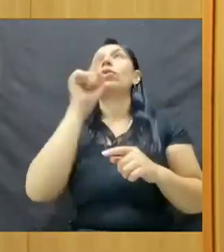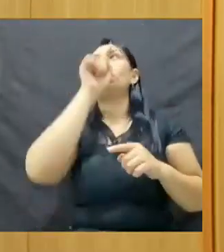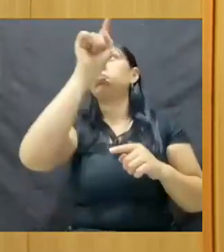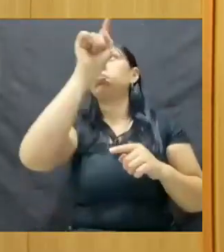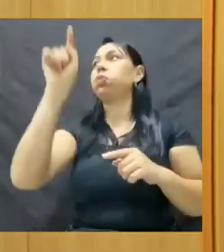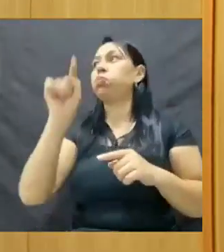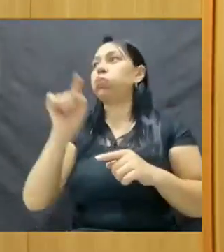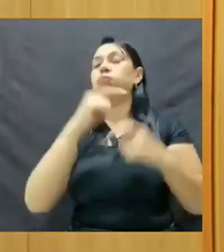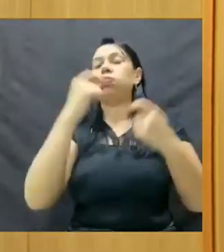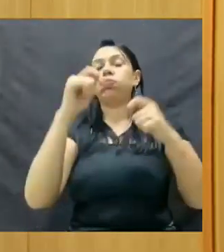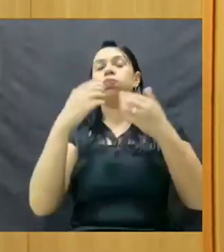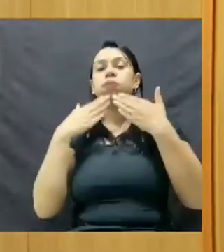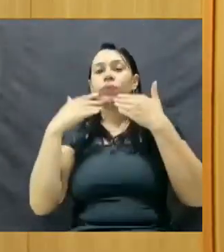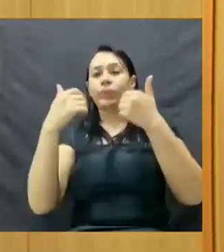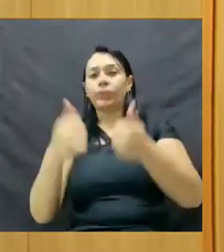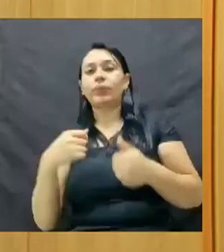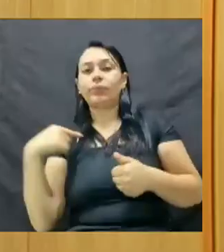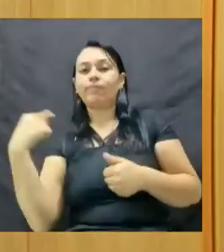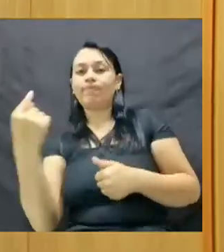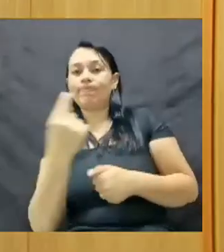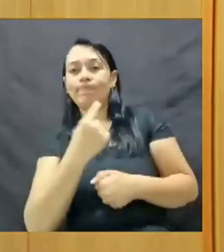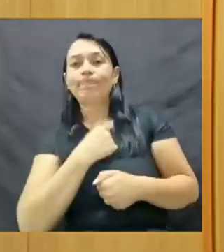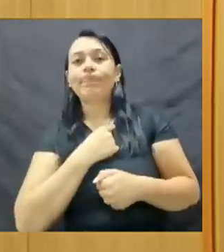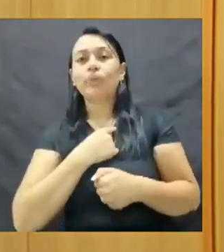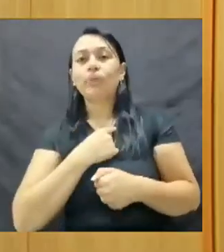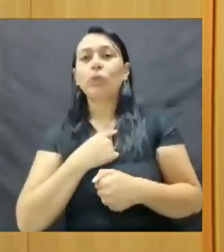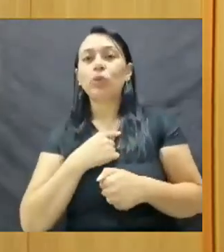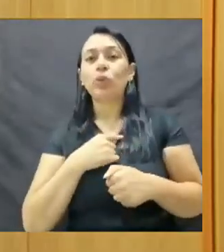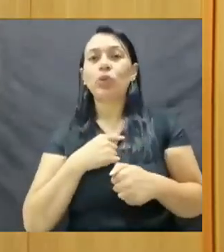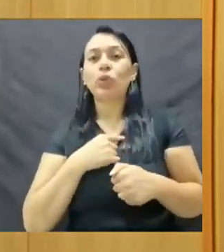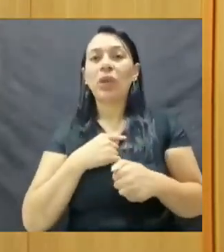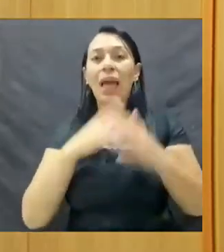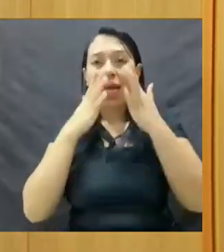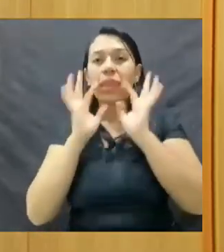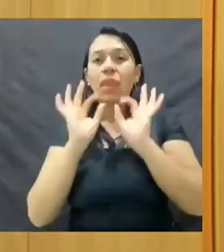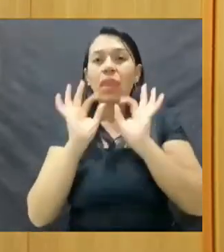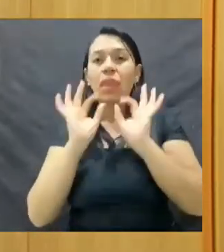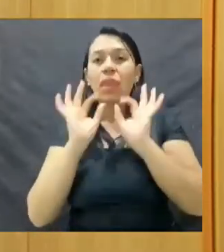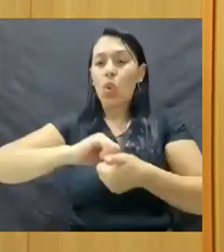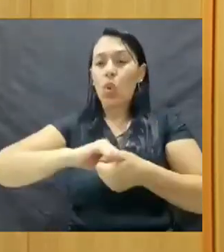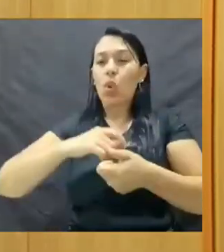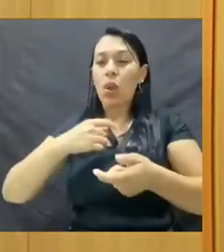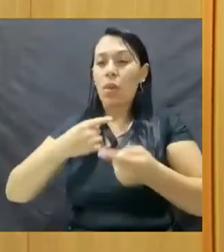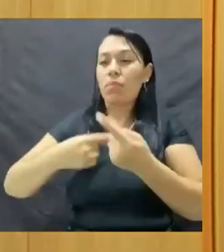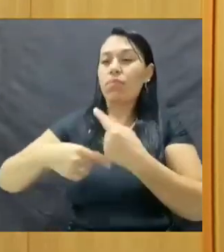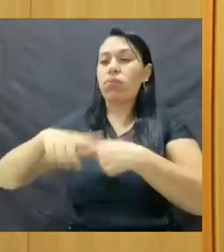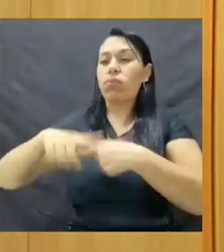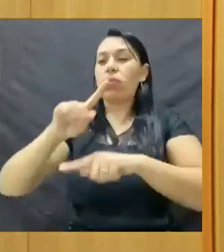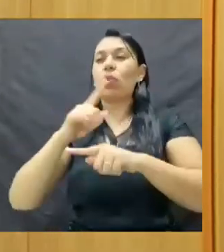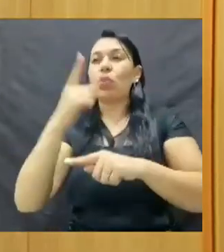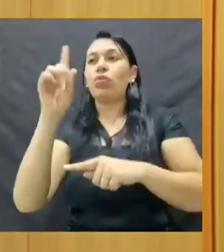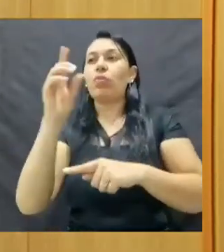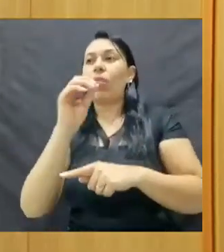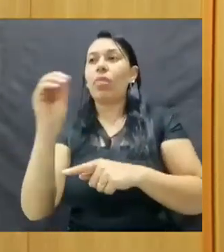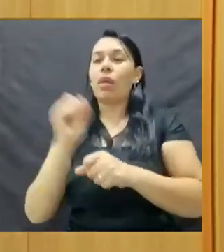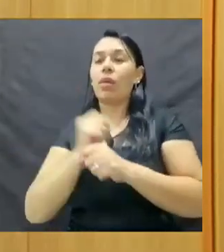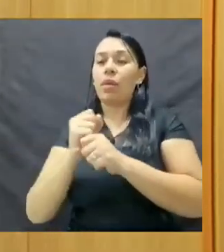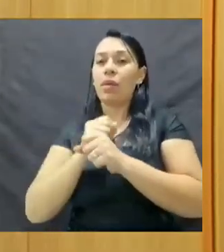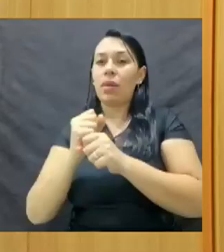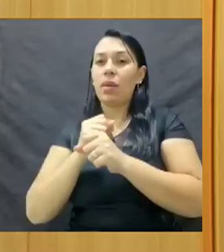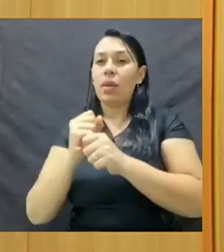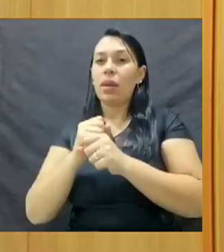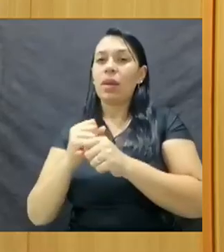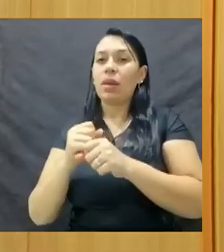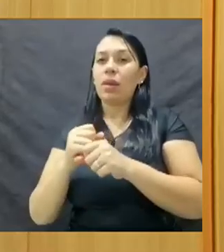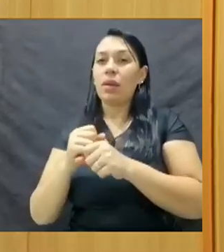gente preza muito por isso, sabe? Acho que nós evoluímos muito nesses últimos 10 anos. Se teve um passo grande que a Câmara